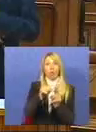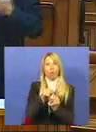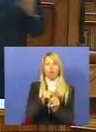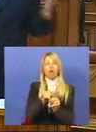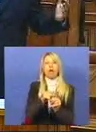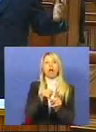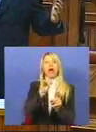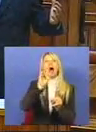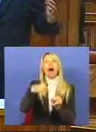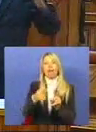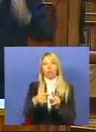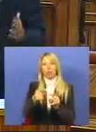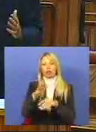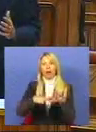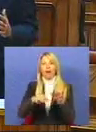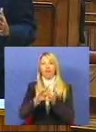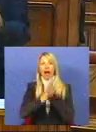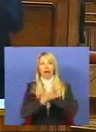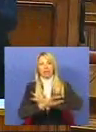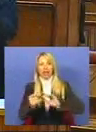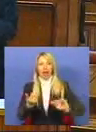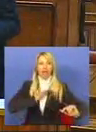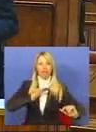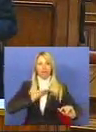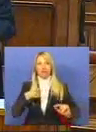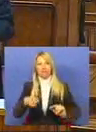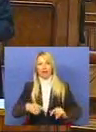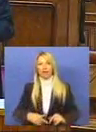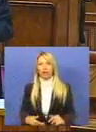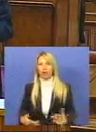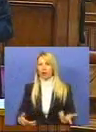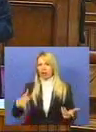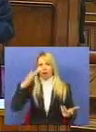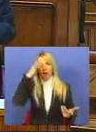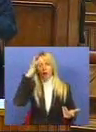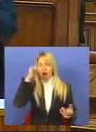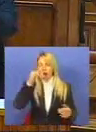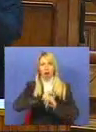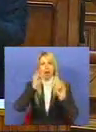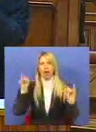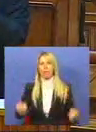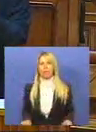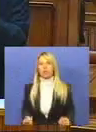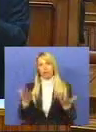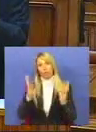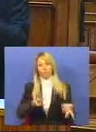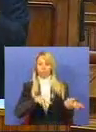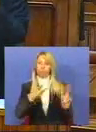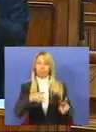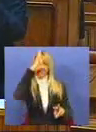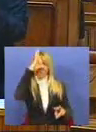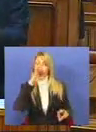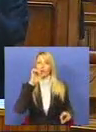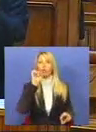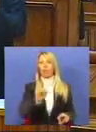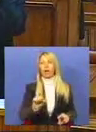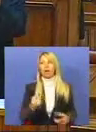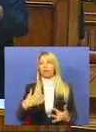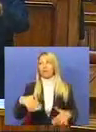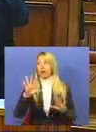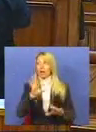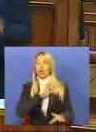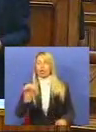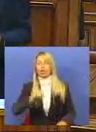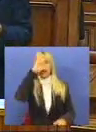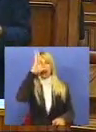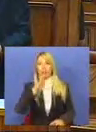é extraordinário. E foi o que aconteceu. E por isso tinha que ser nacionalizado. Mas o Sr. Primeiro-Ministro não respondeu ao